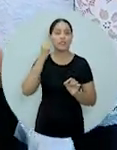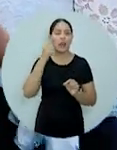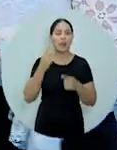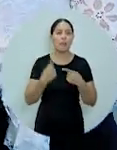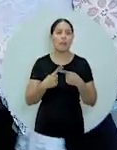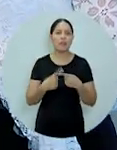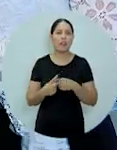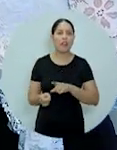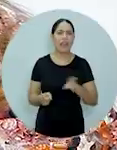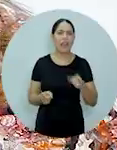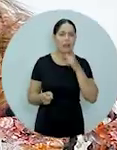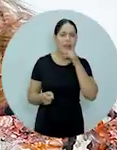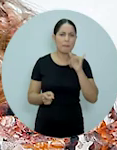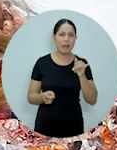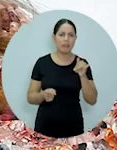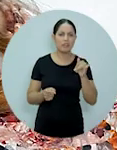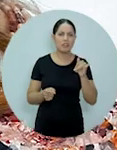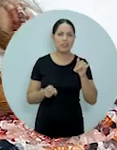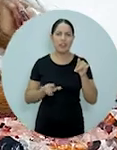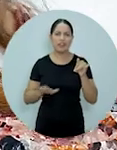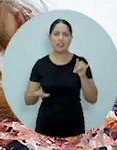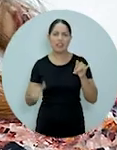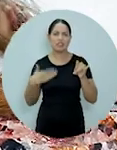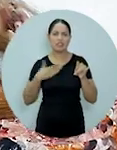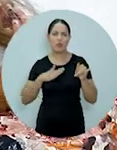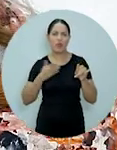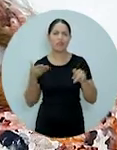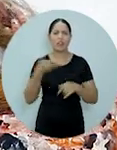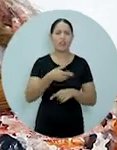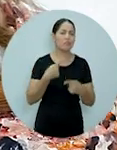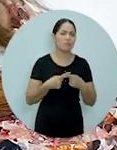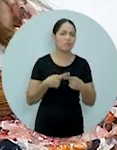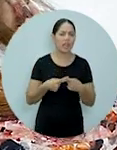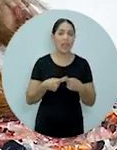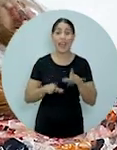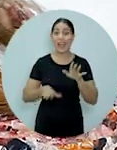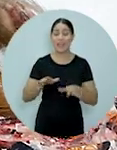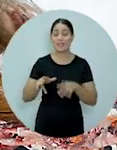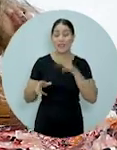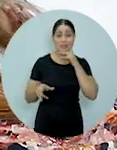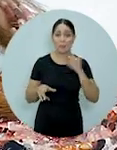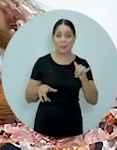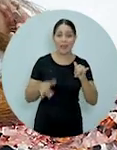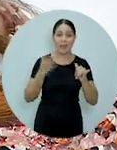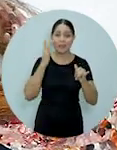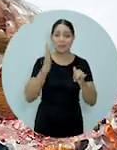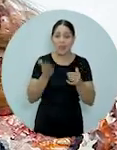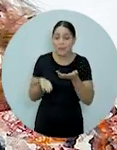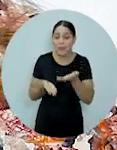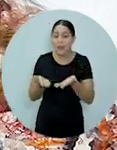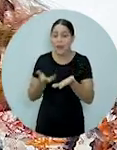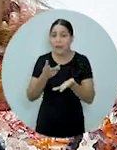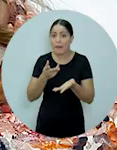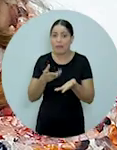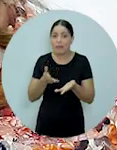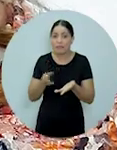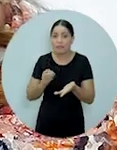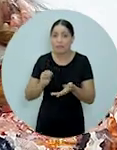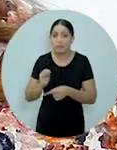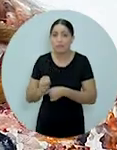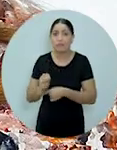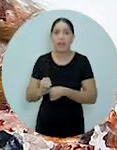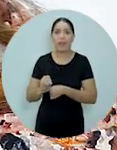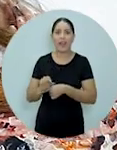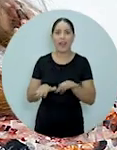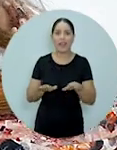criança não quer estar com o pai. Pode ser em razão do próprio pai, a gente não vai negar isso. Às vezes esse pai, ele não sabe ser pai e